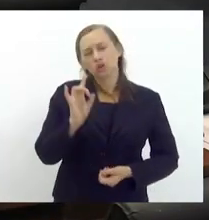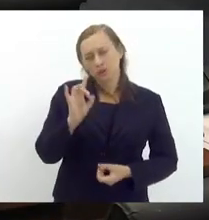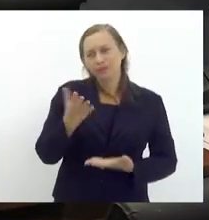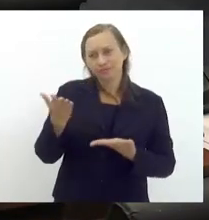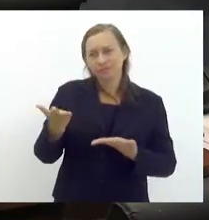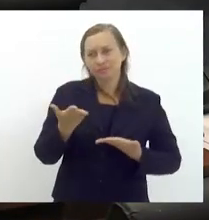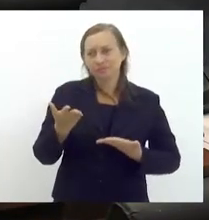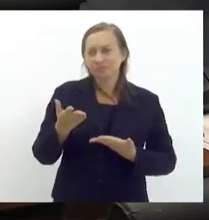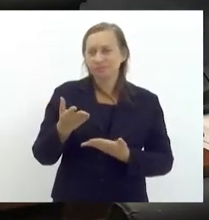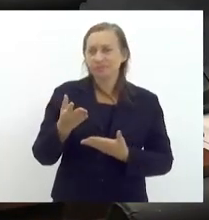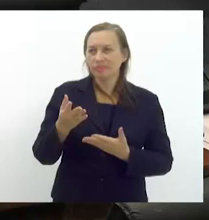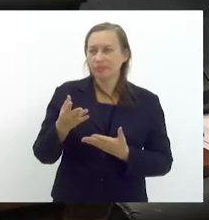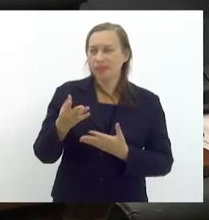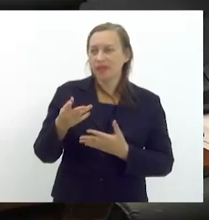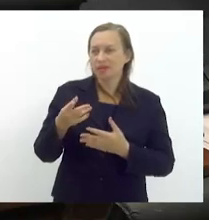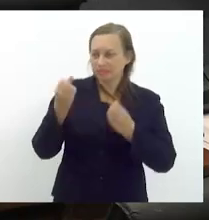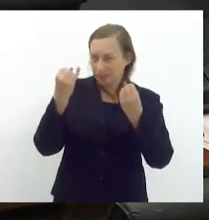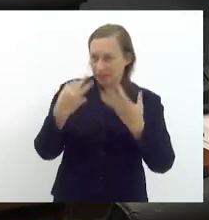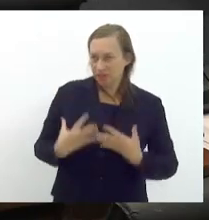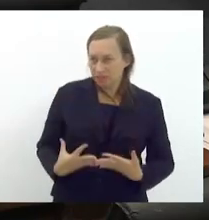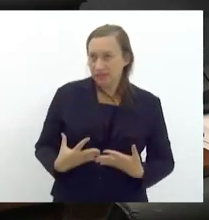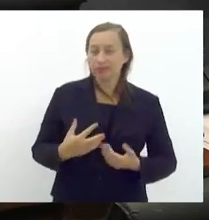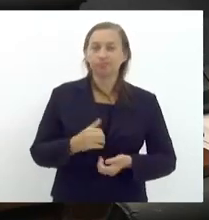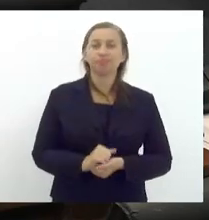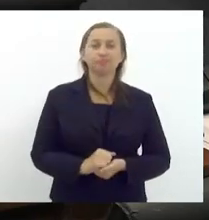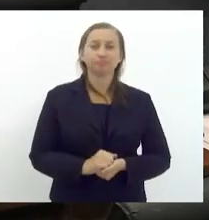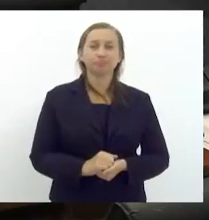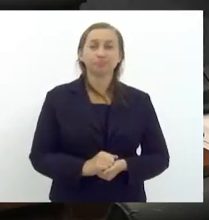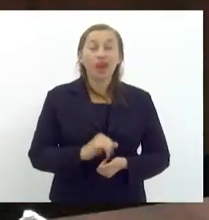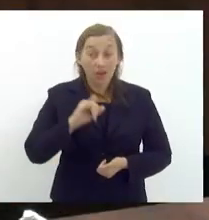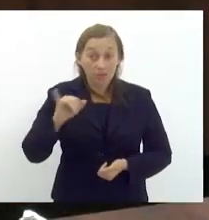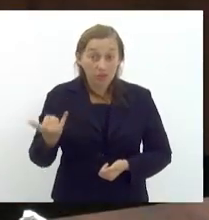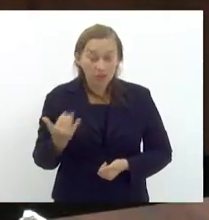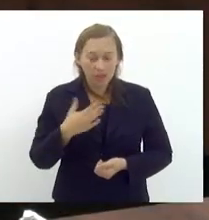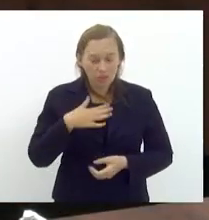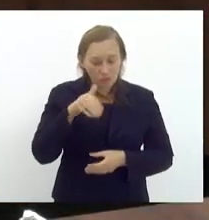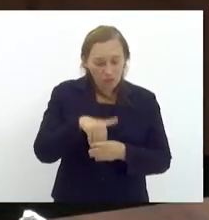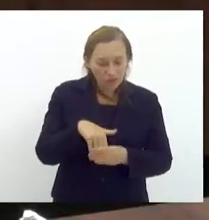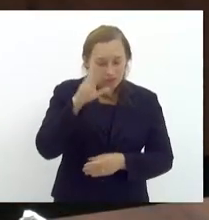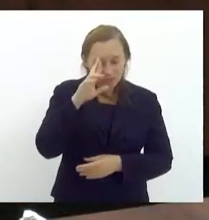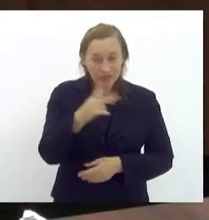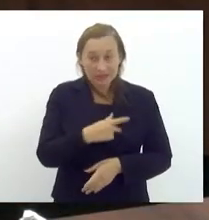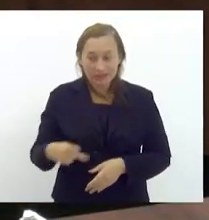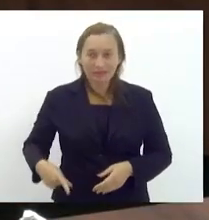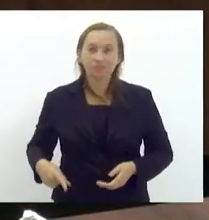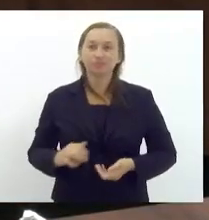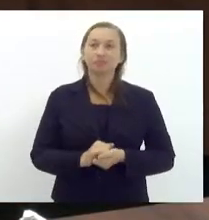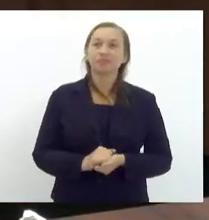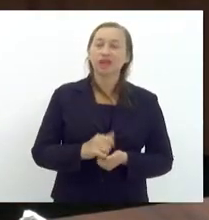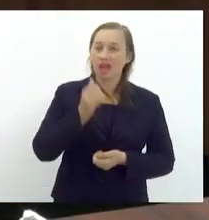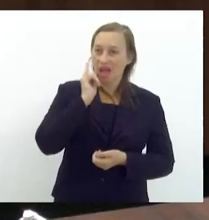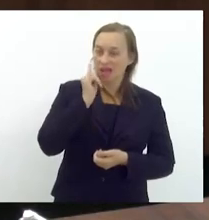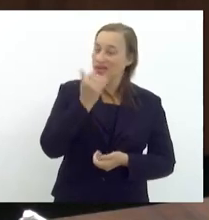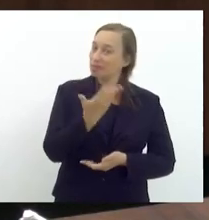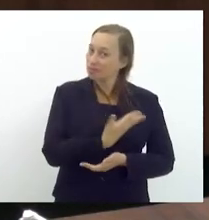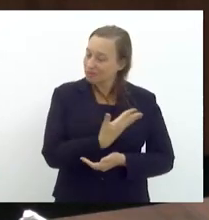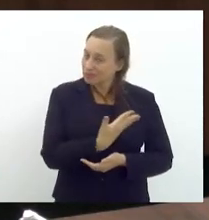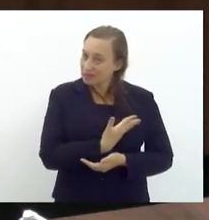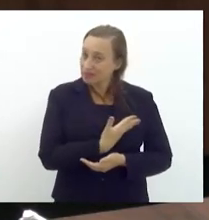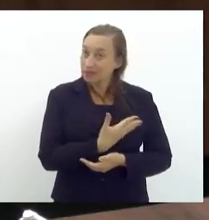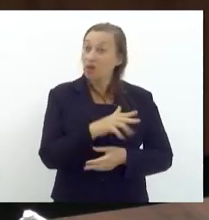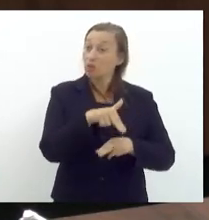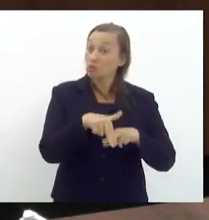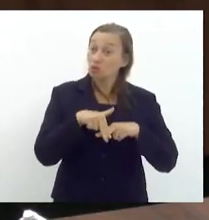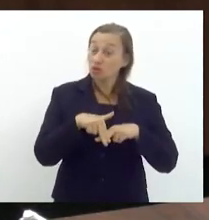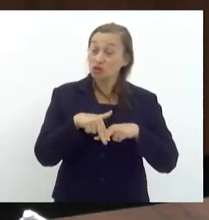só para a título de esclarecimento aproveitar aqui meu voto Presidente e relatar para os colegas a